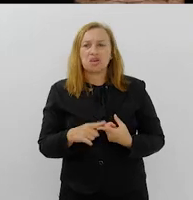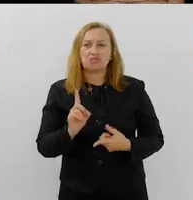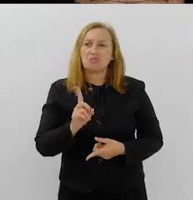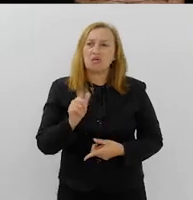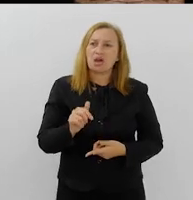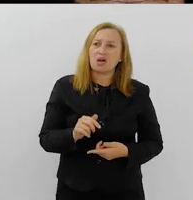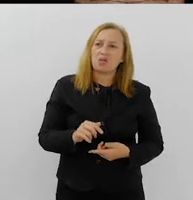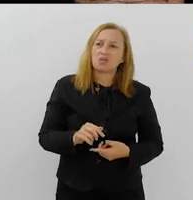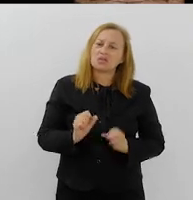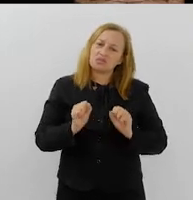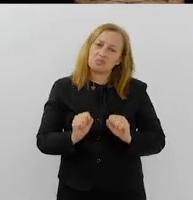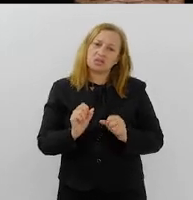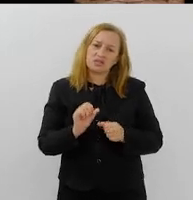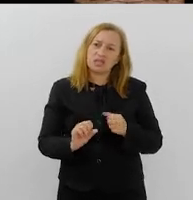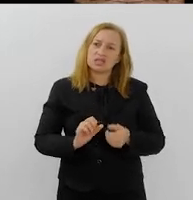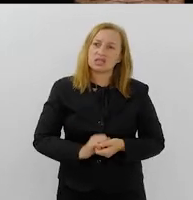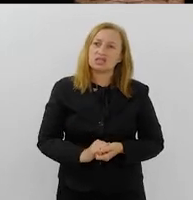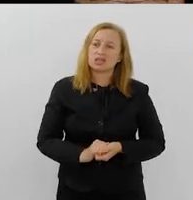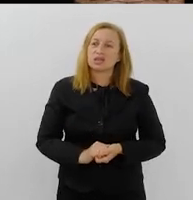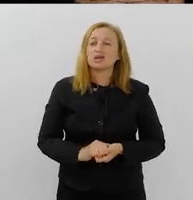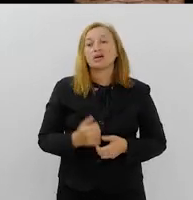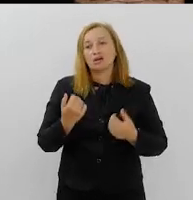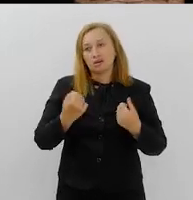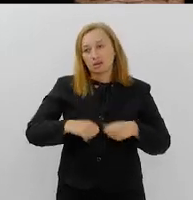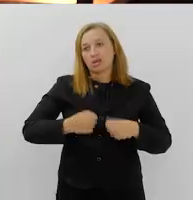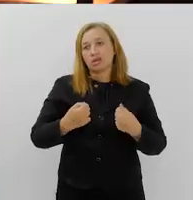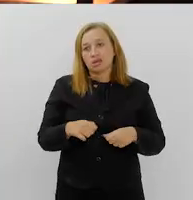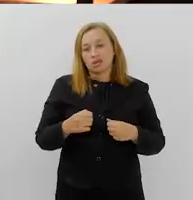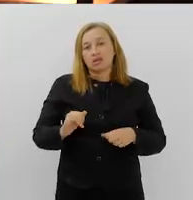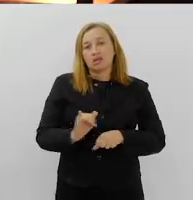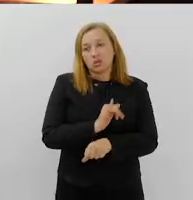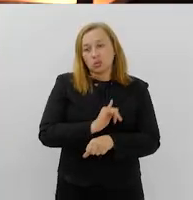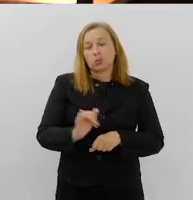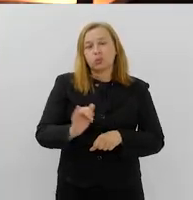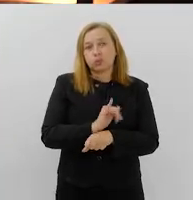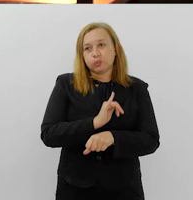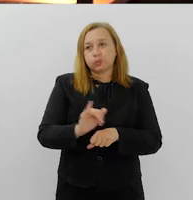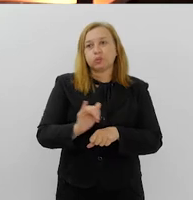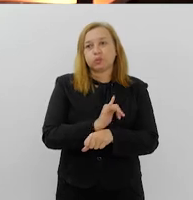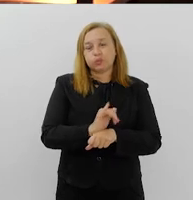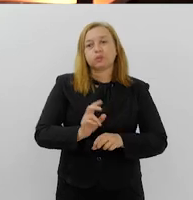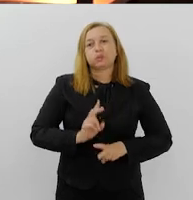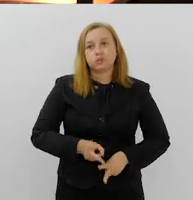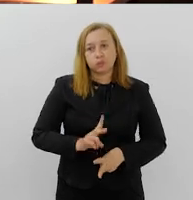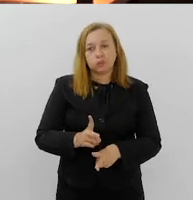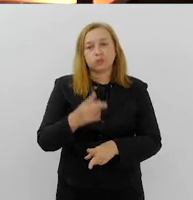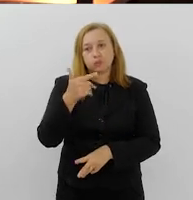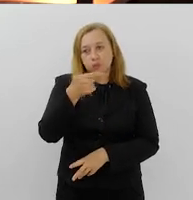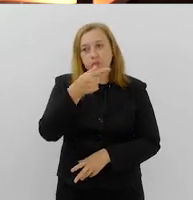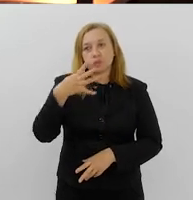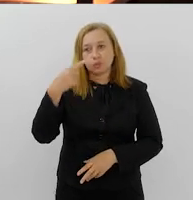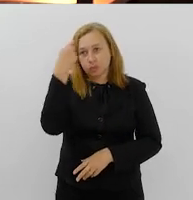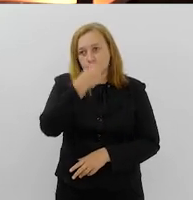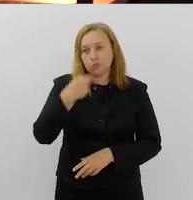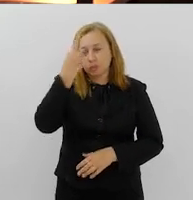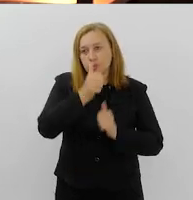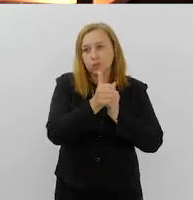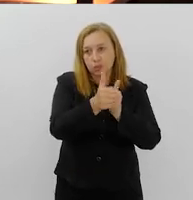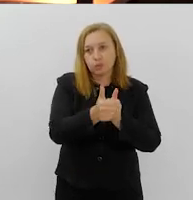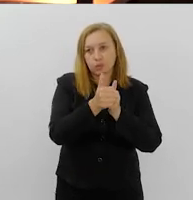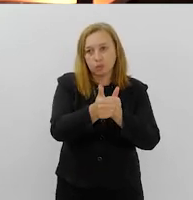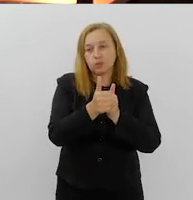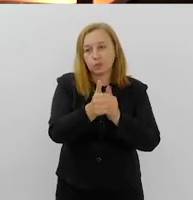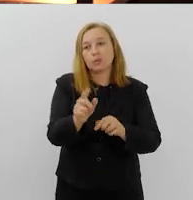não é uma coisa que você Não, possa fazer. tem que ter um time muito coeso para poder dar a continuidade 24 horas